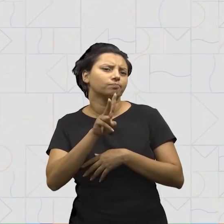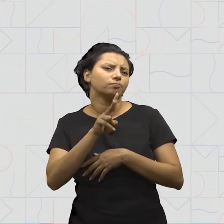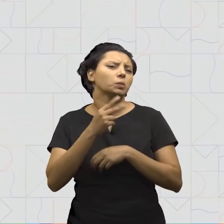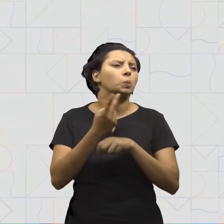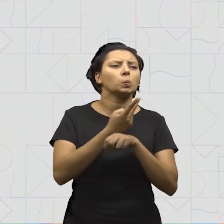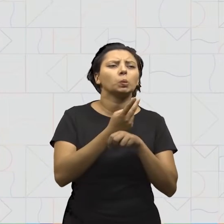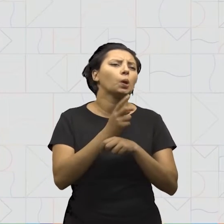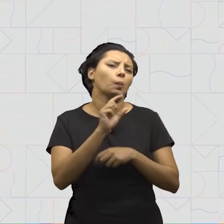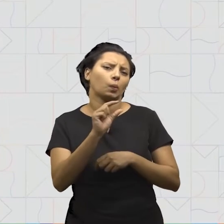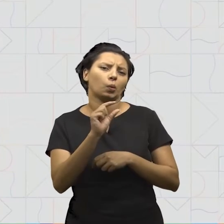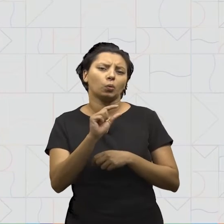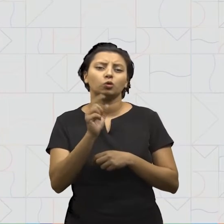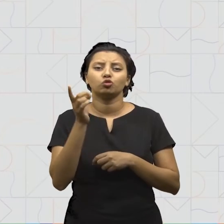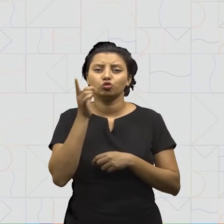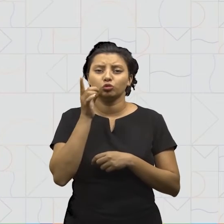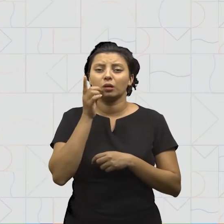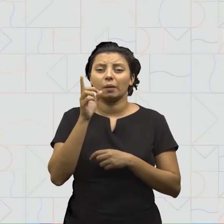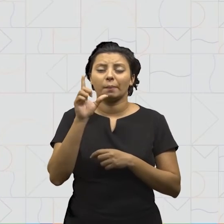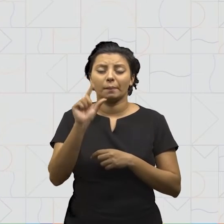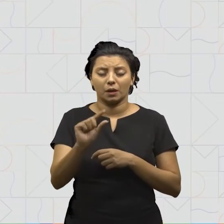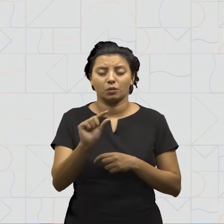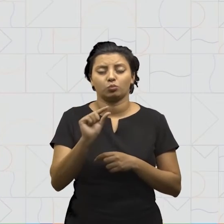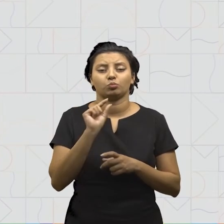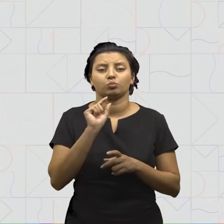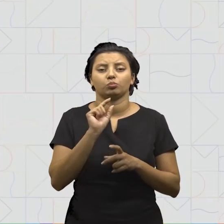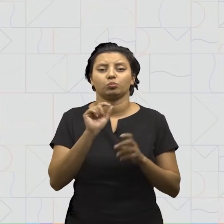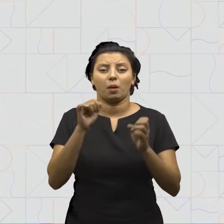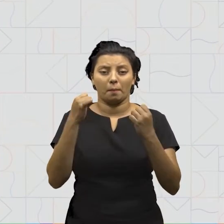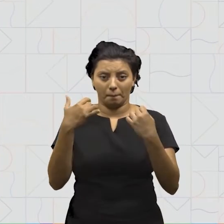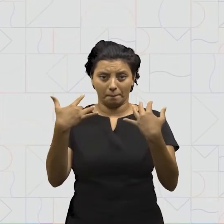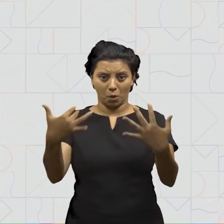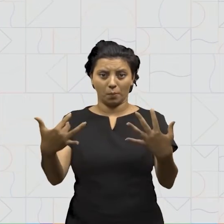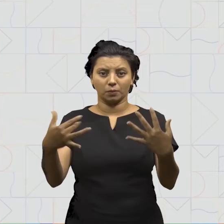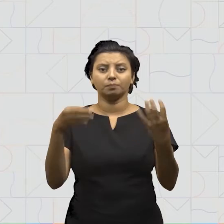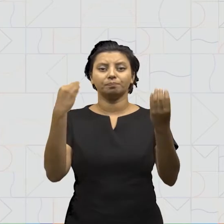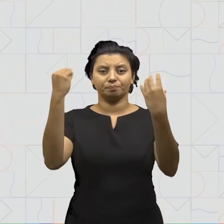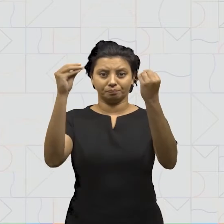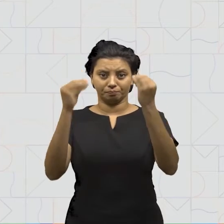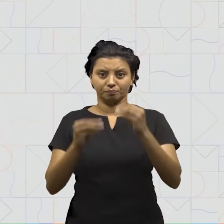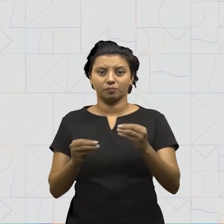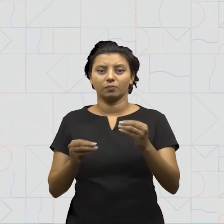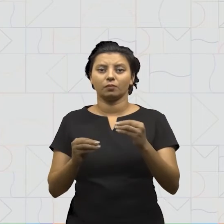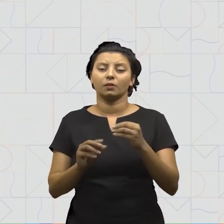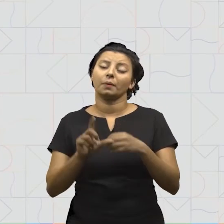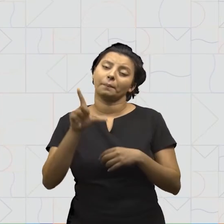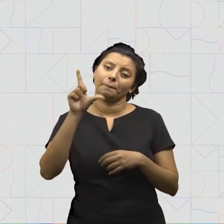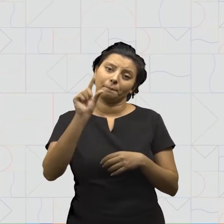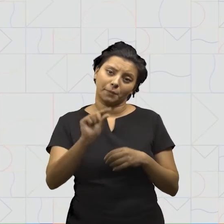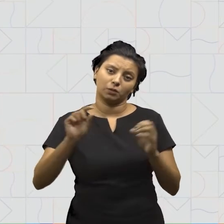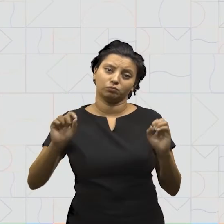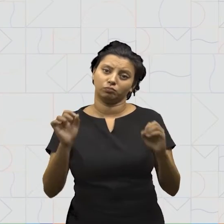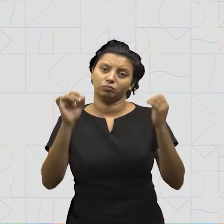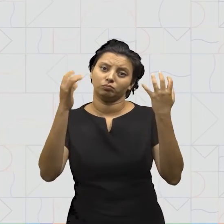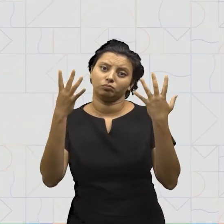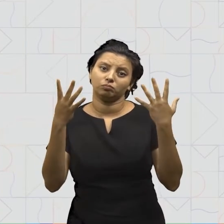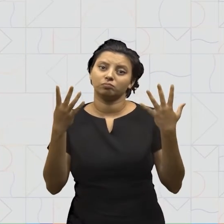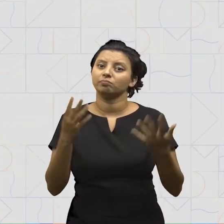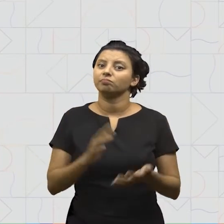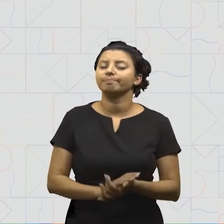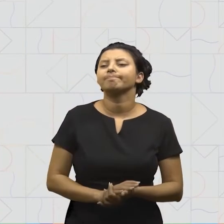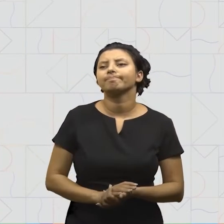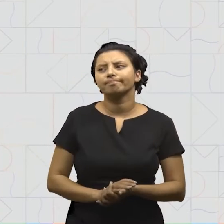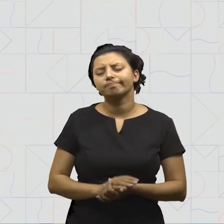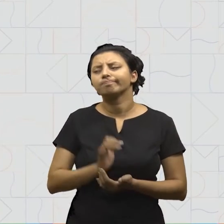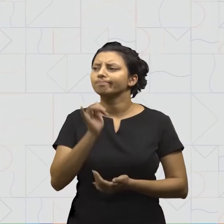os dias que havia menos público, eles colocavam menos atrações.